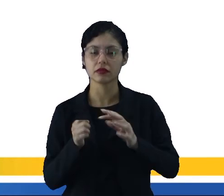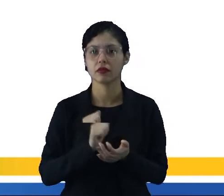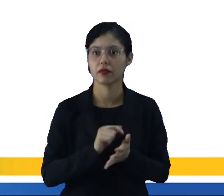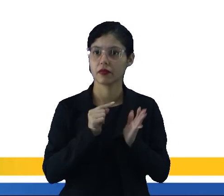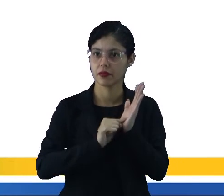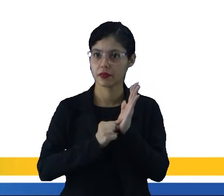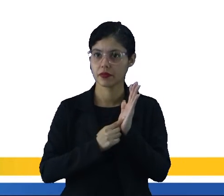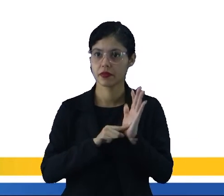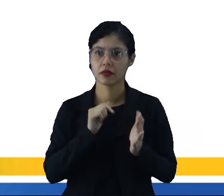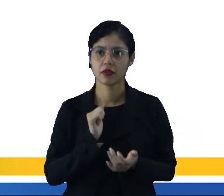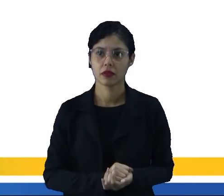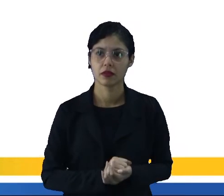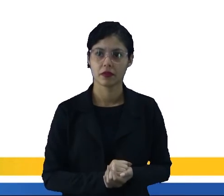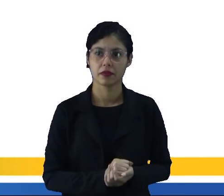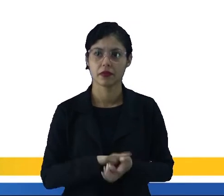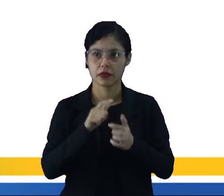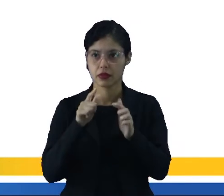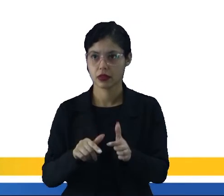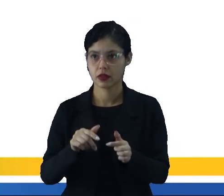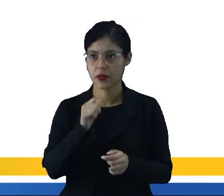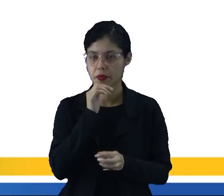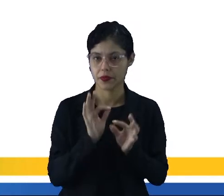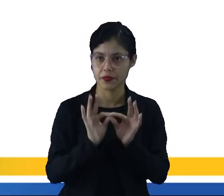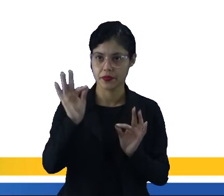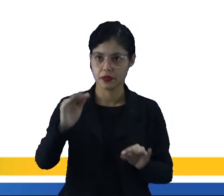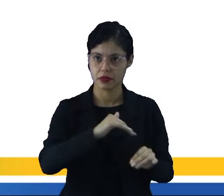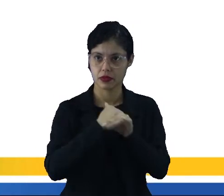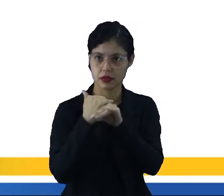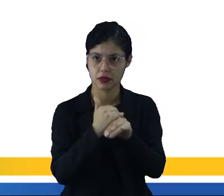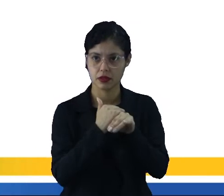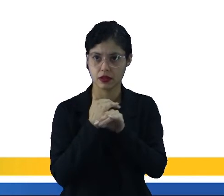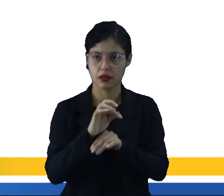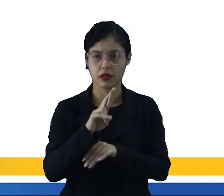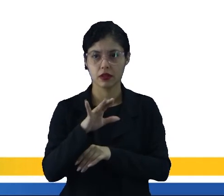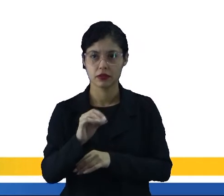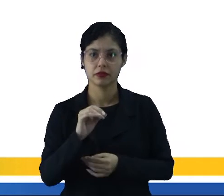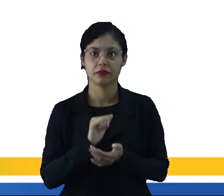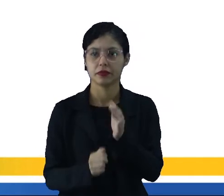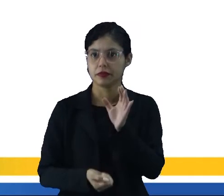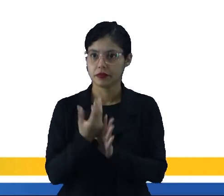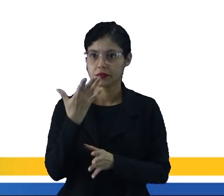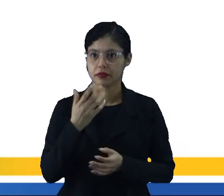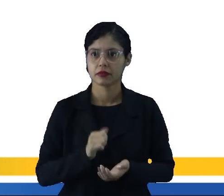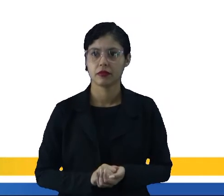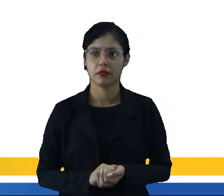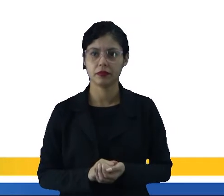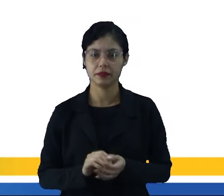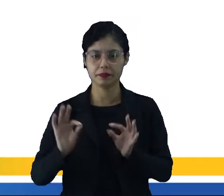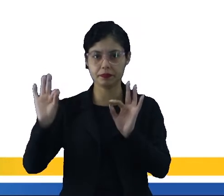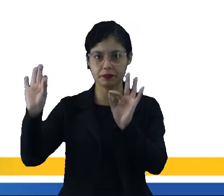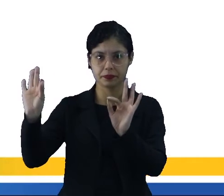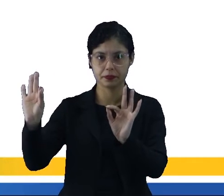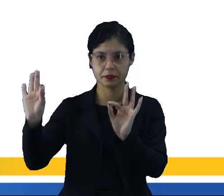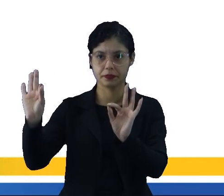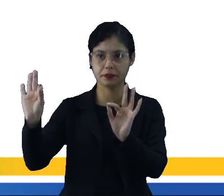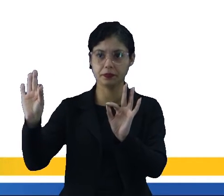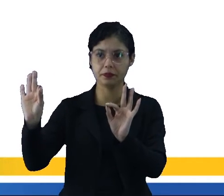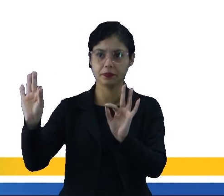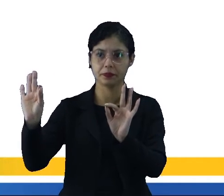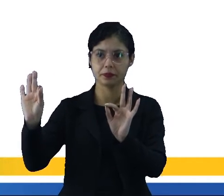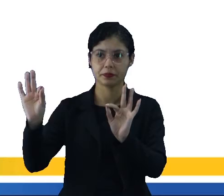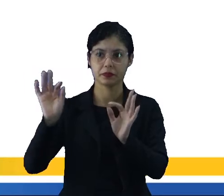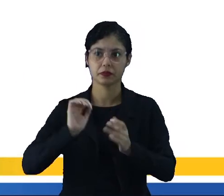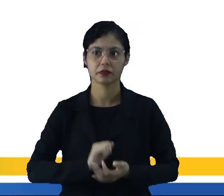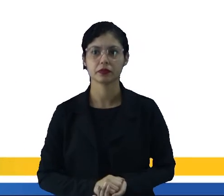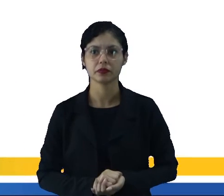pontos no espaço que estão a distância igual ou menor que o raio da sua origem observa aqui